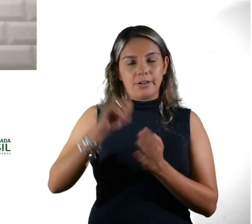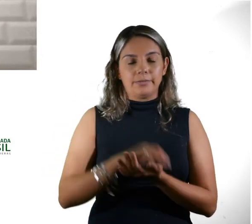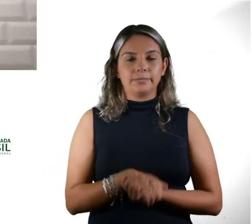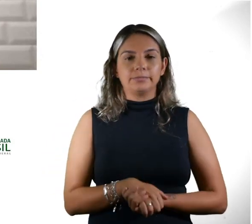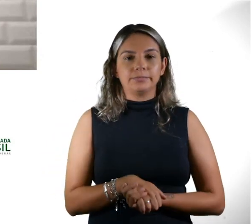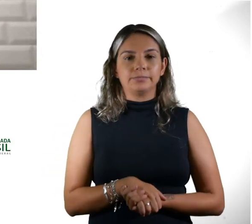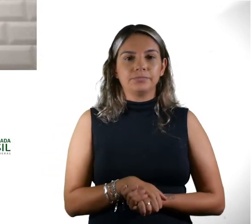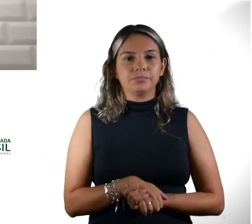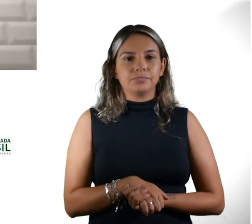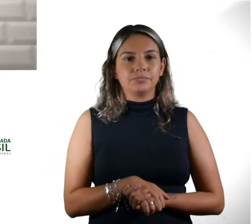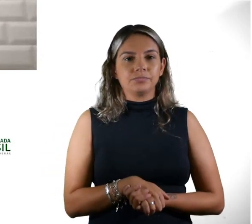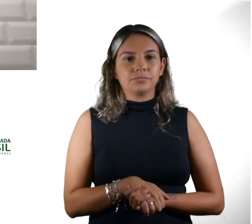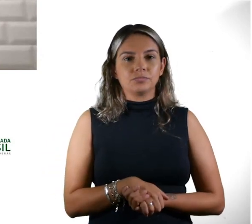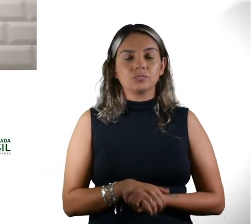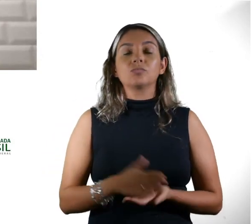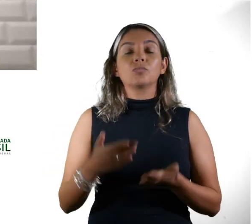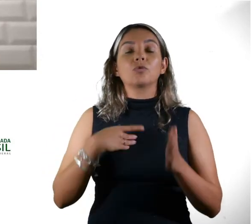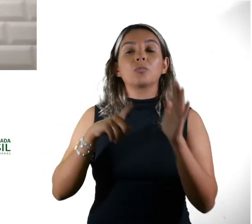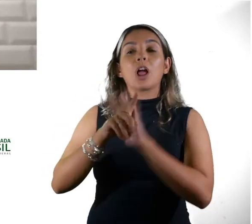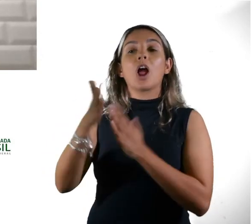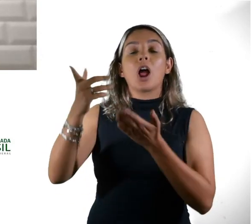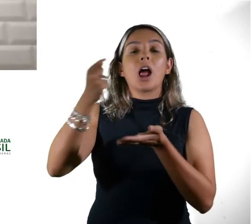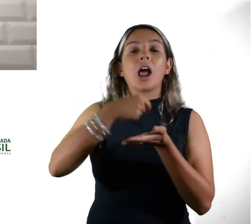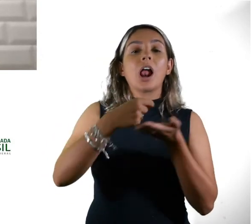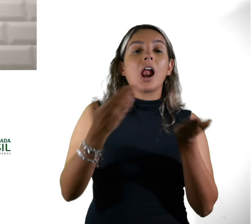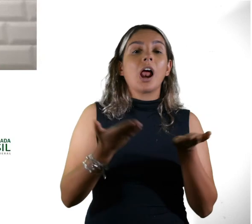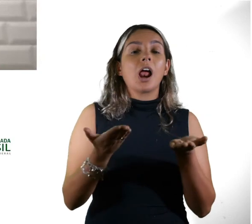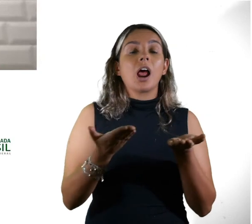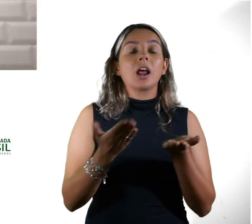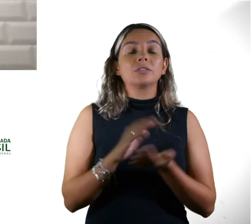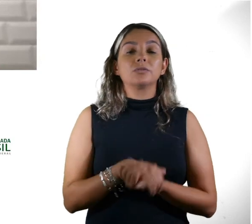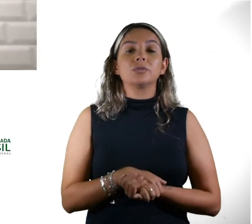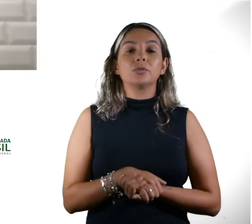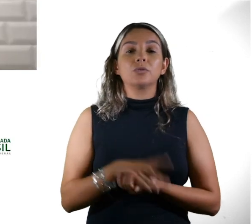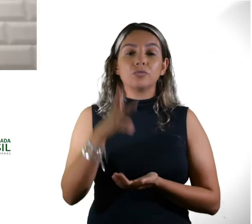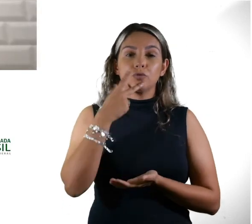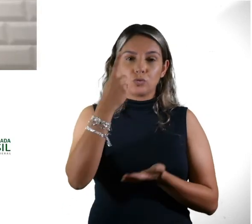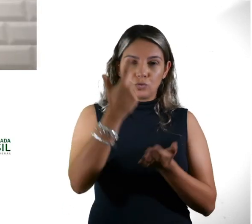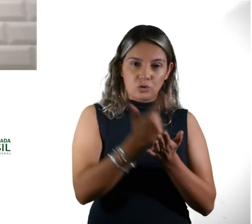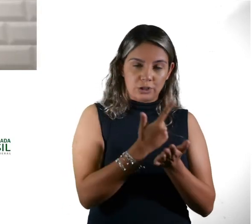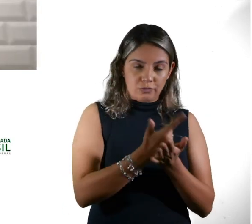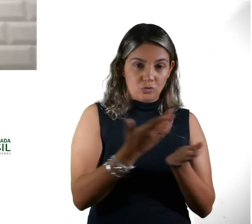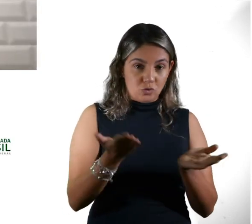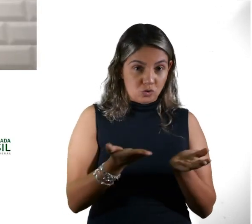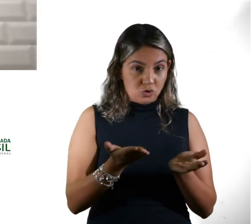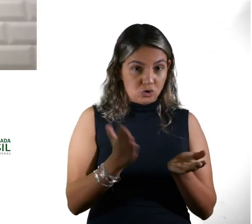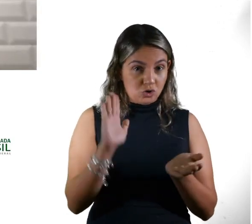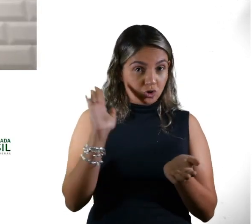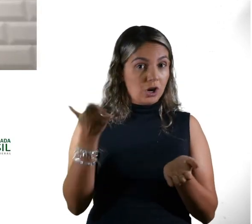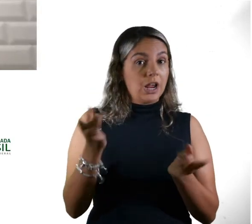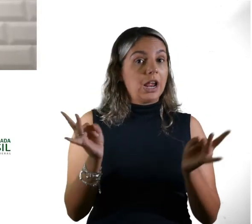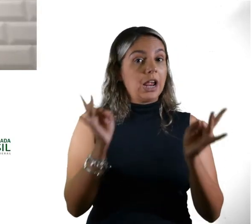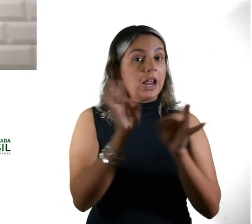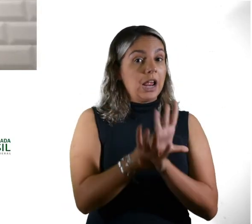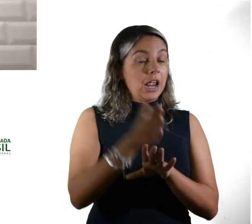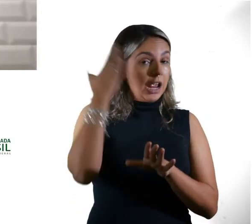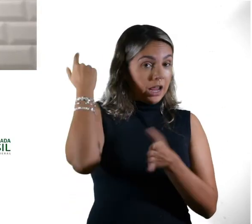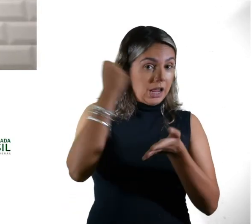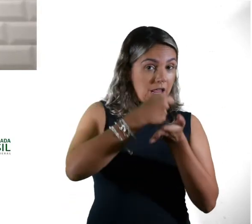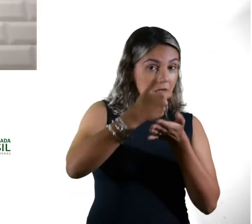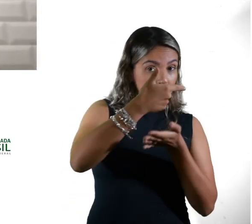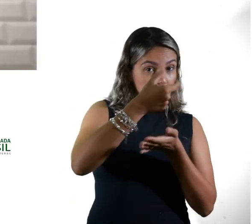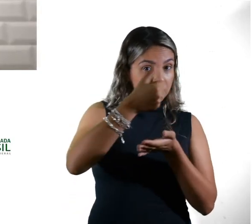Zé, e o que você tem escrito agora atualmente? Porque nós estamos falando hoje de um livro que terminou de ser escrito